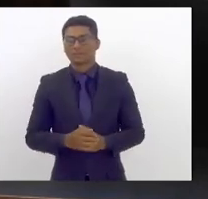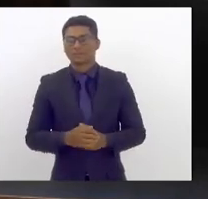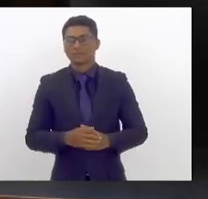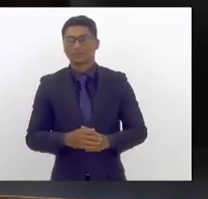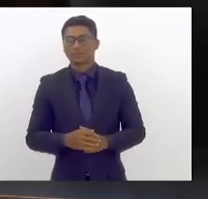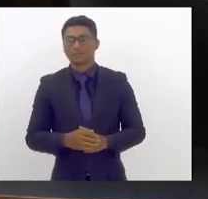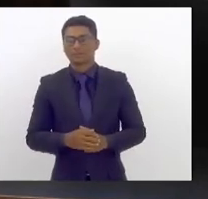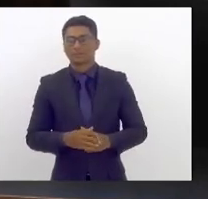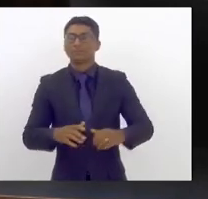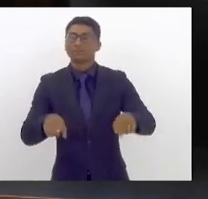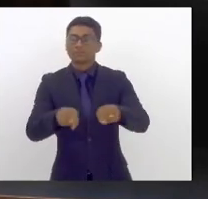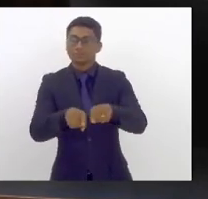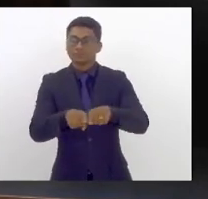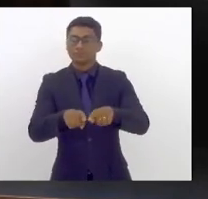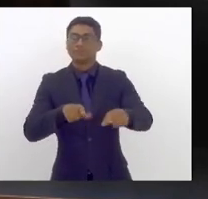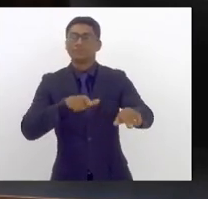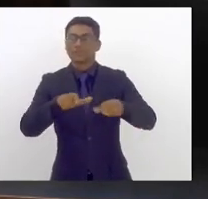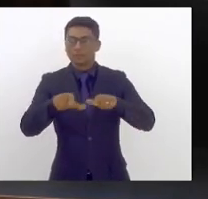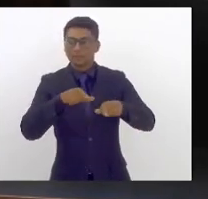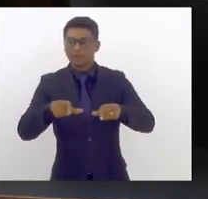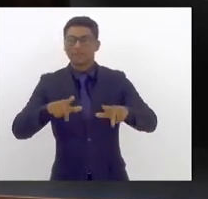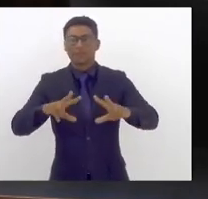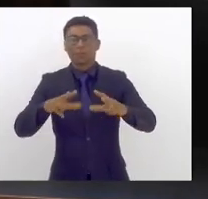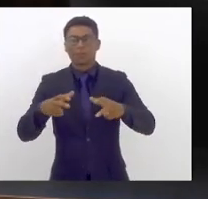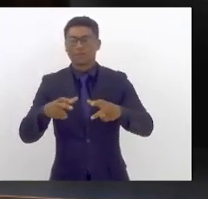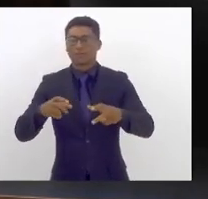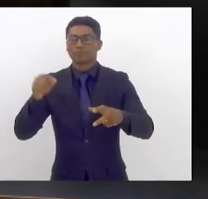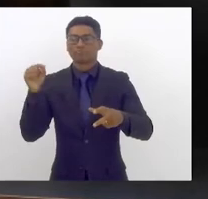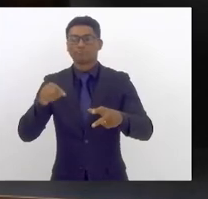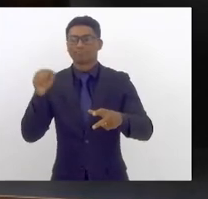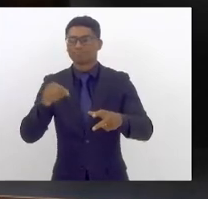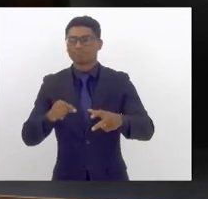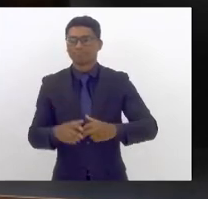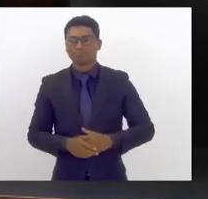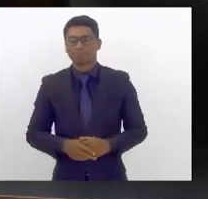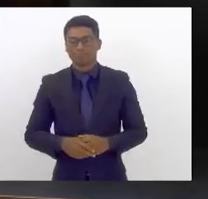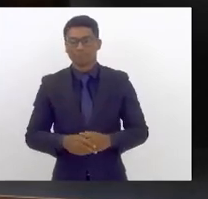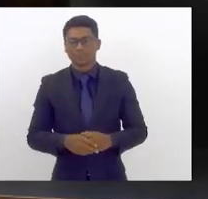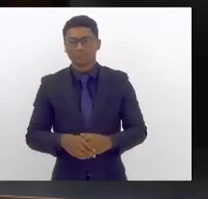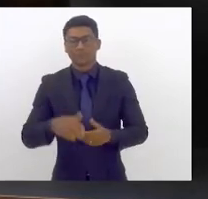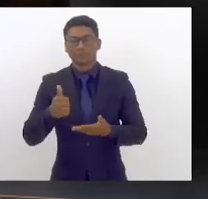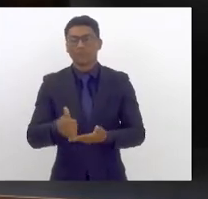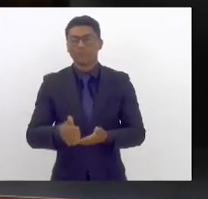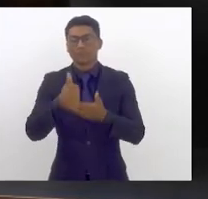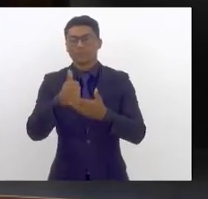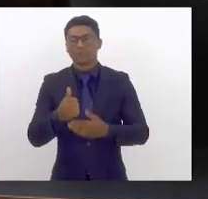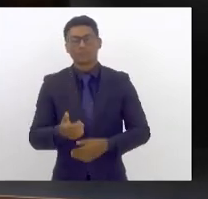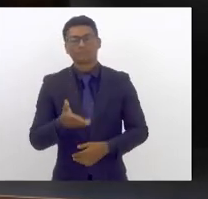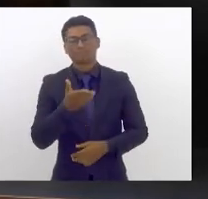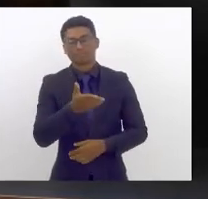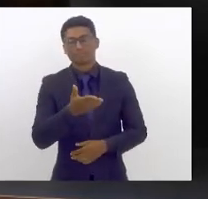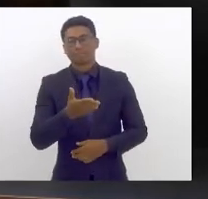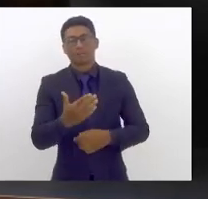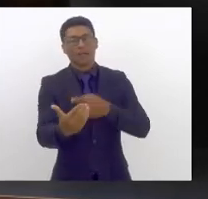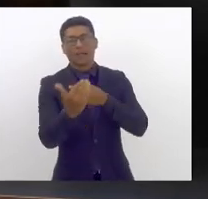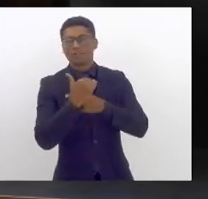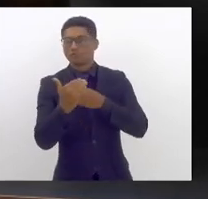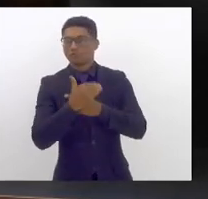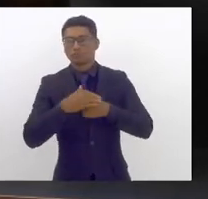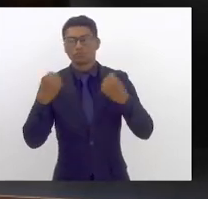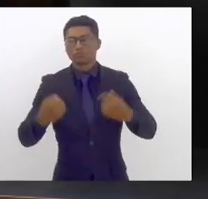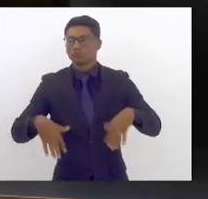esse registro do trabalho lindo dessa comissão também a partir dessa assessoria que tem nos ajudado muito